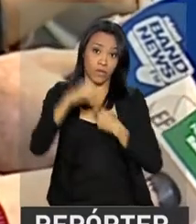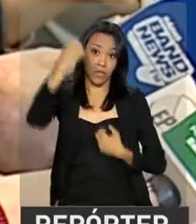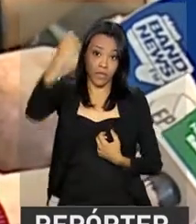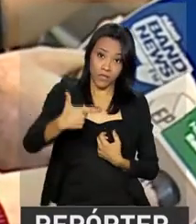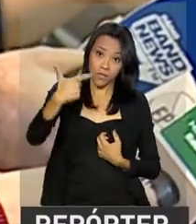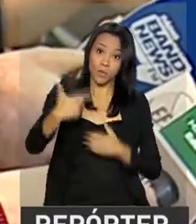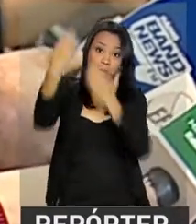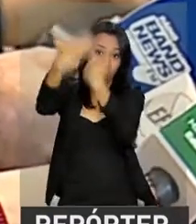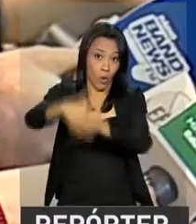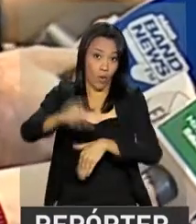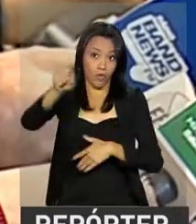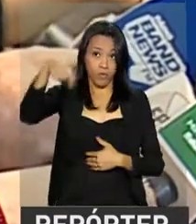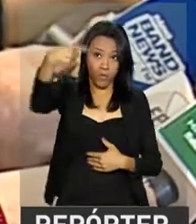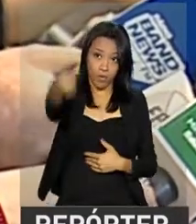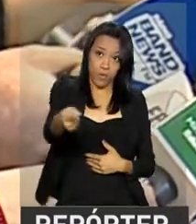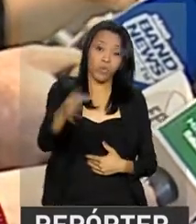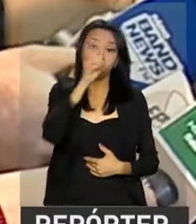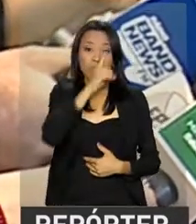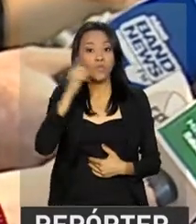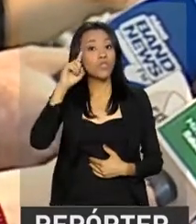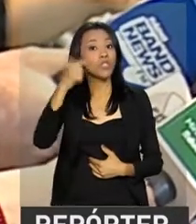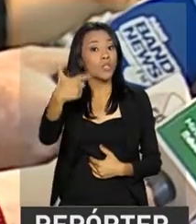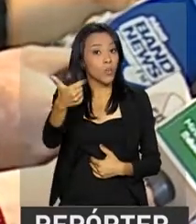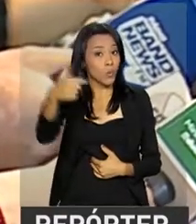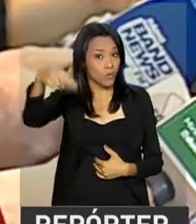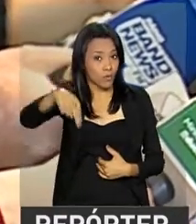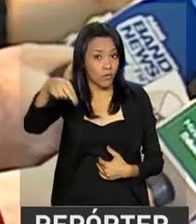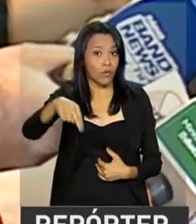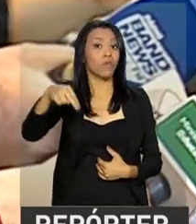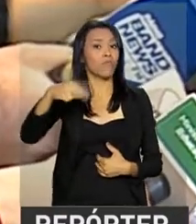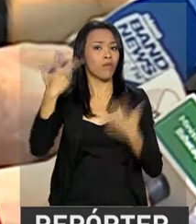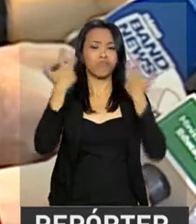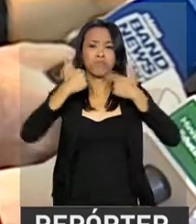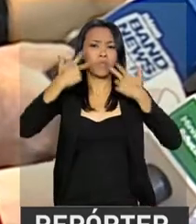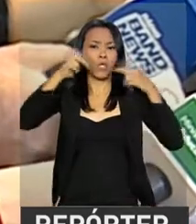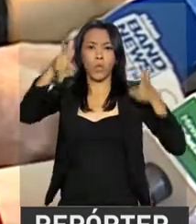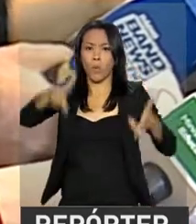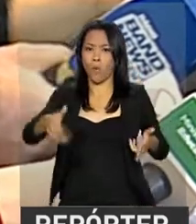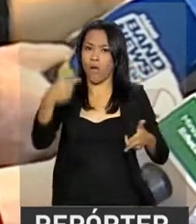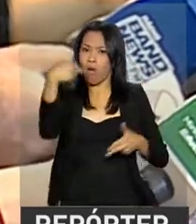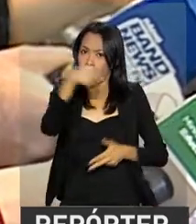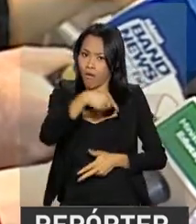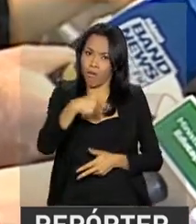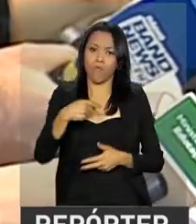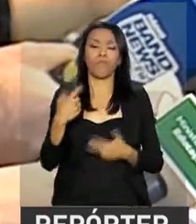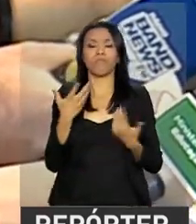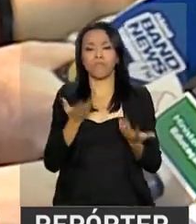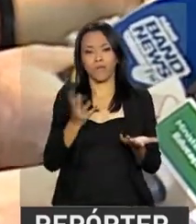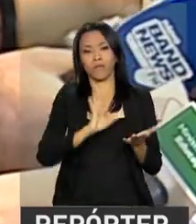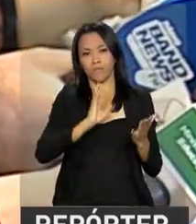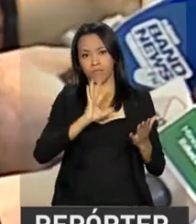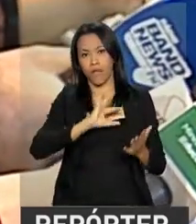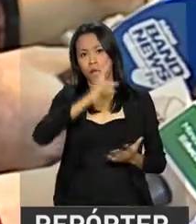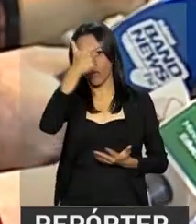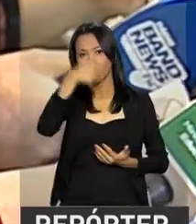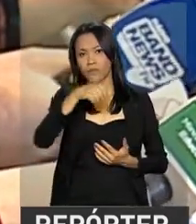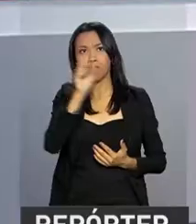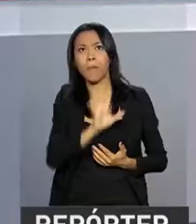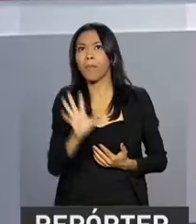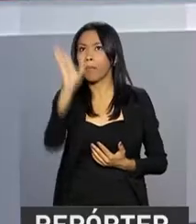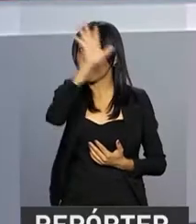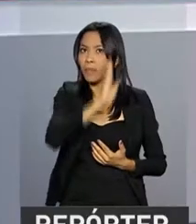no domingo dia 12 vai ocorrer dentro da mesma normalidade e tranquilidade que os estudantes de todo o